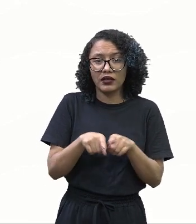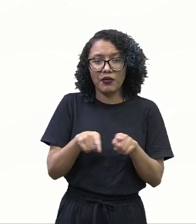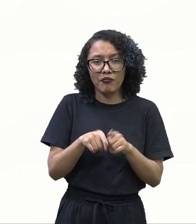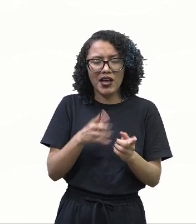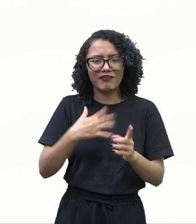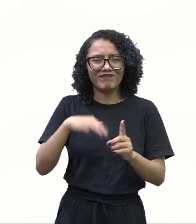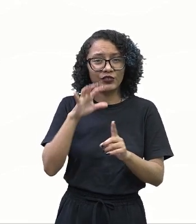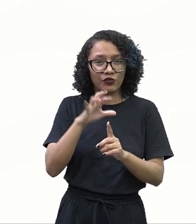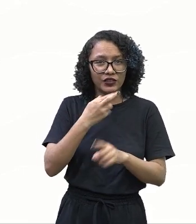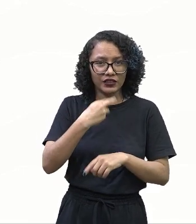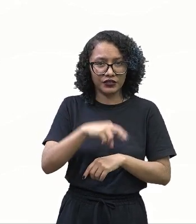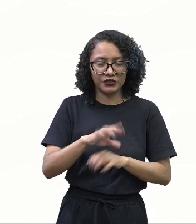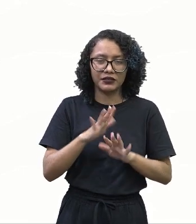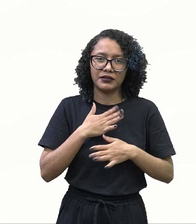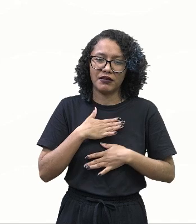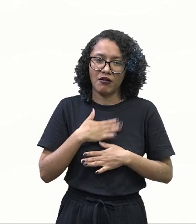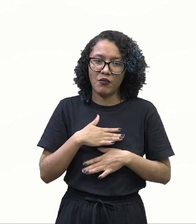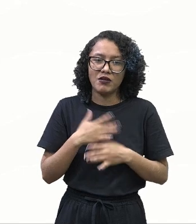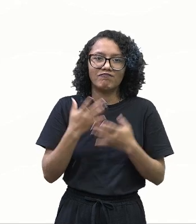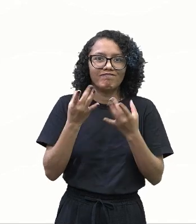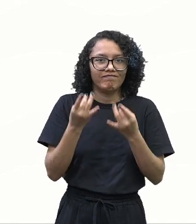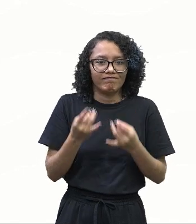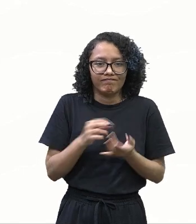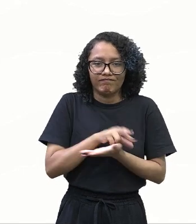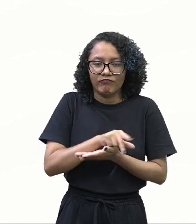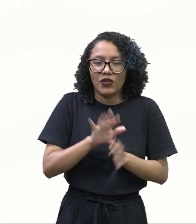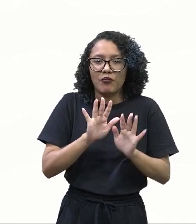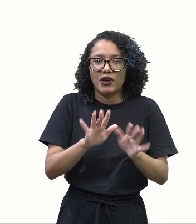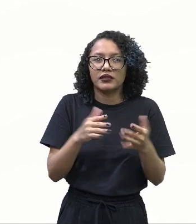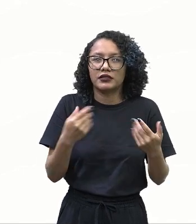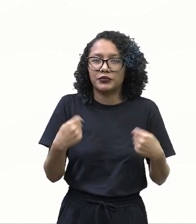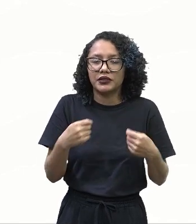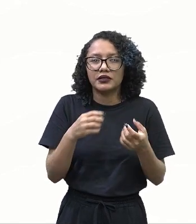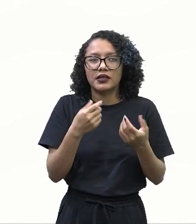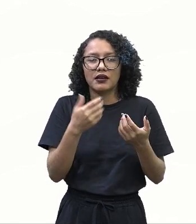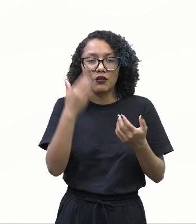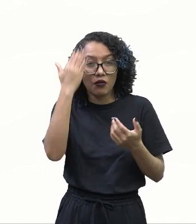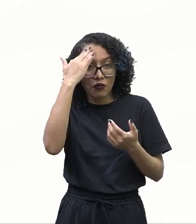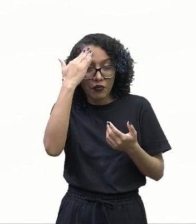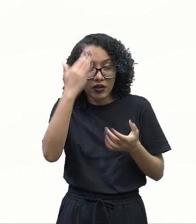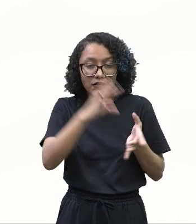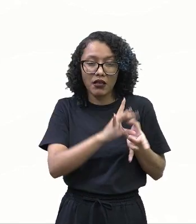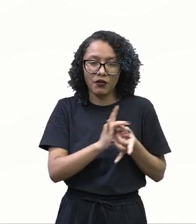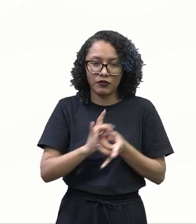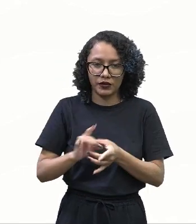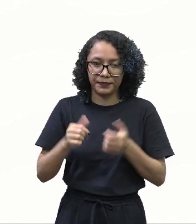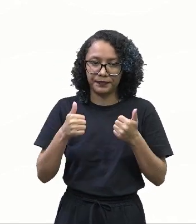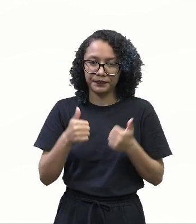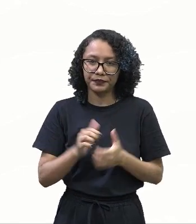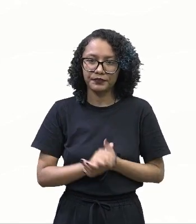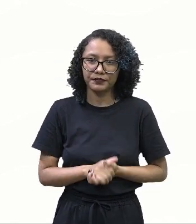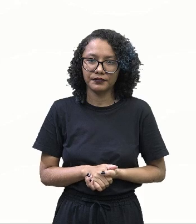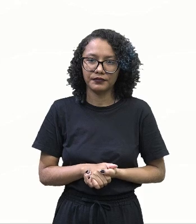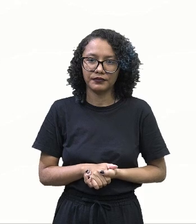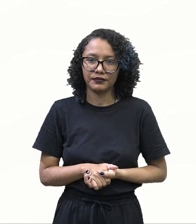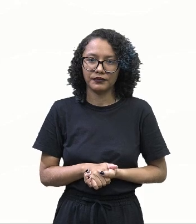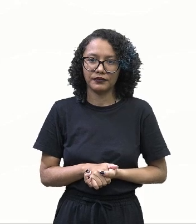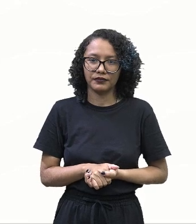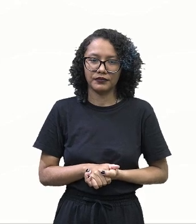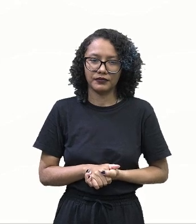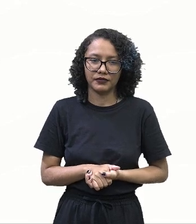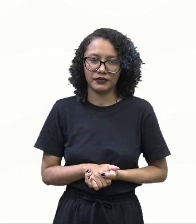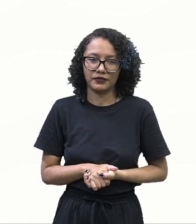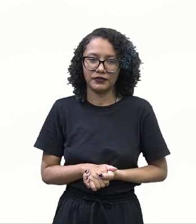coisa aqui, vamos entender melhor o contexto dessa revolta, certo? Então, o que